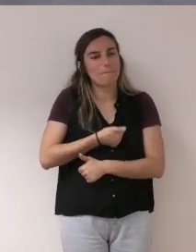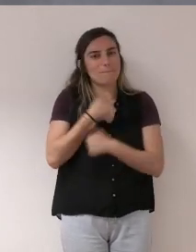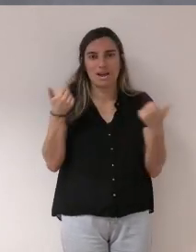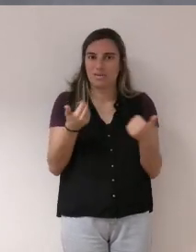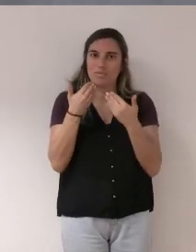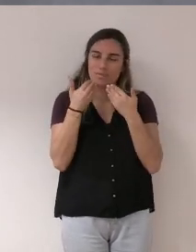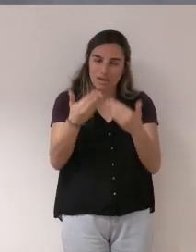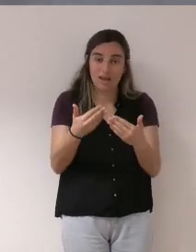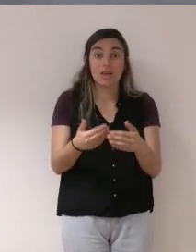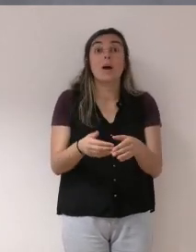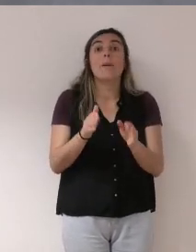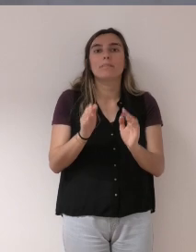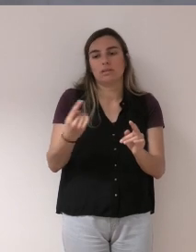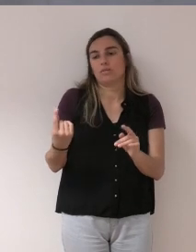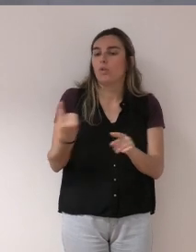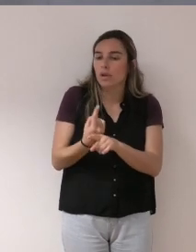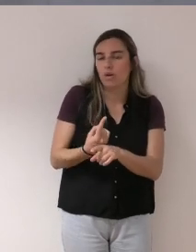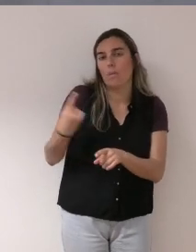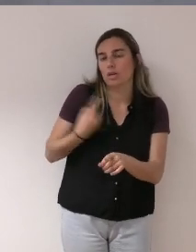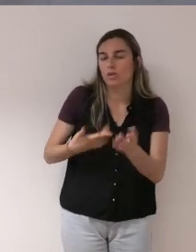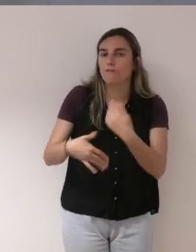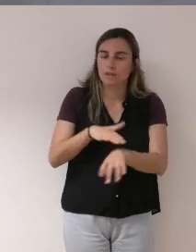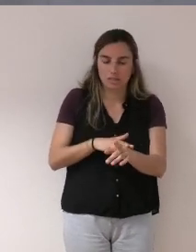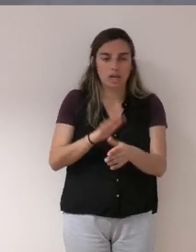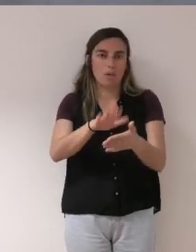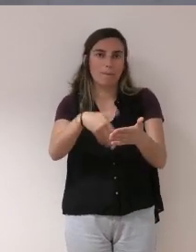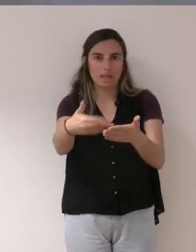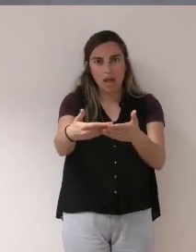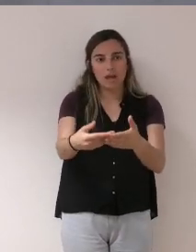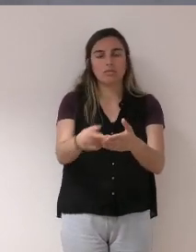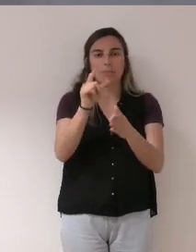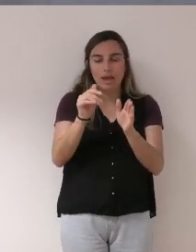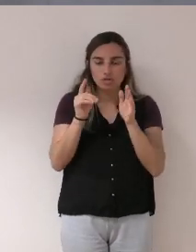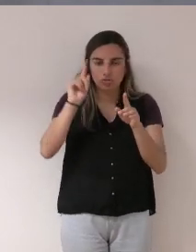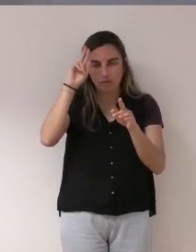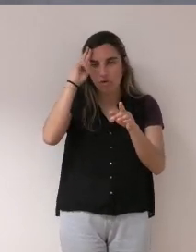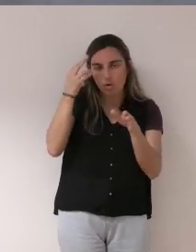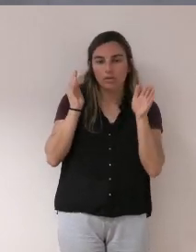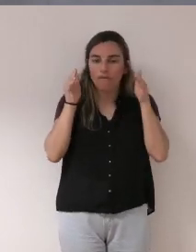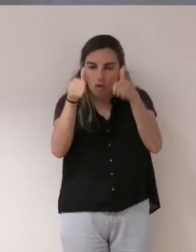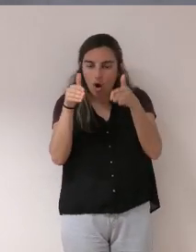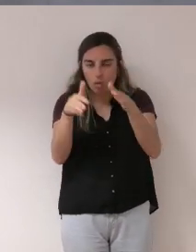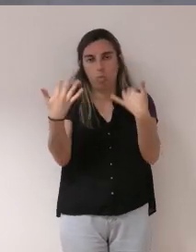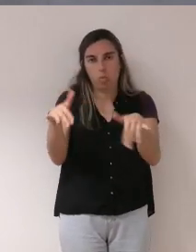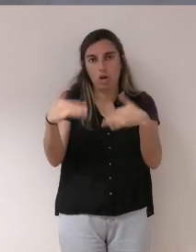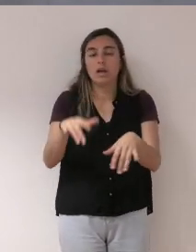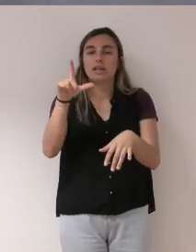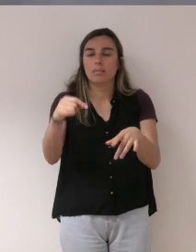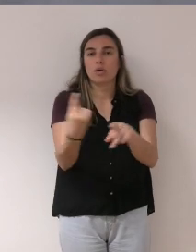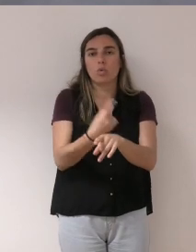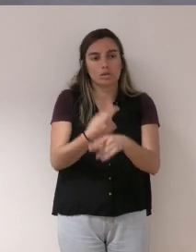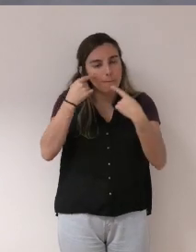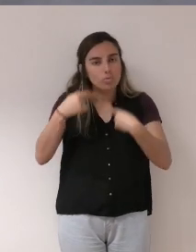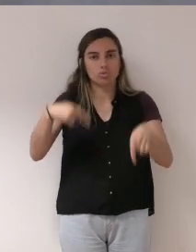implica obrigações. Implica obrigações no plano da dedicação, implica obrigações no plano daquilo que se apresenta